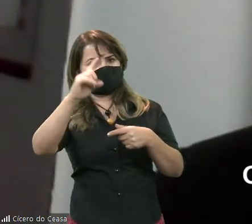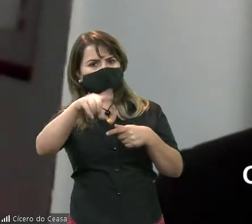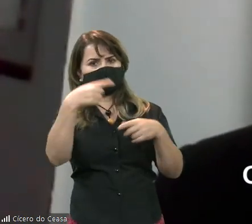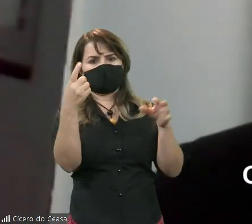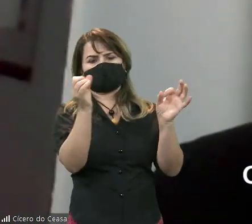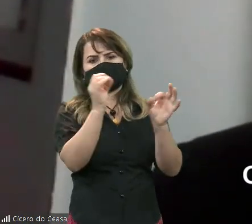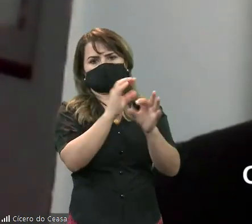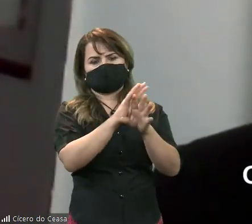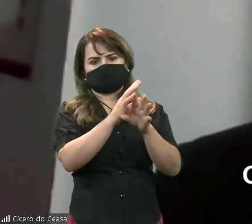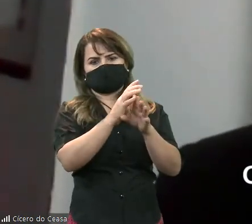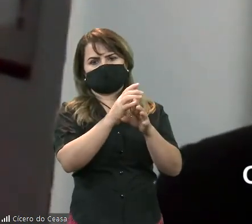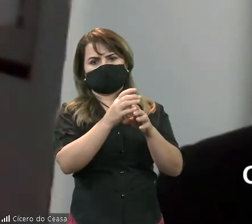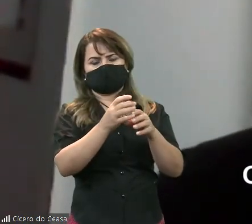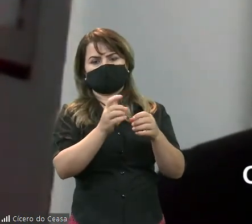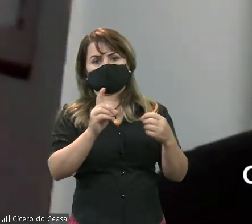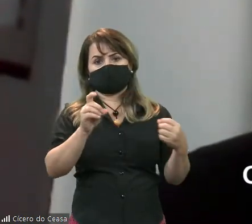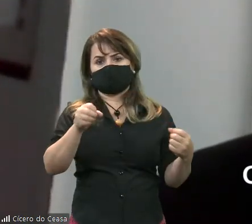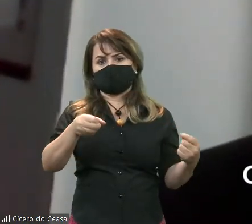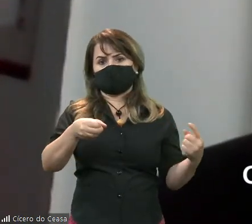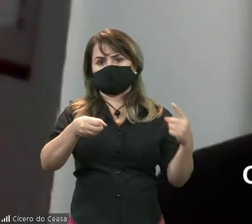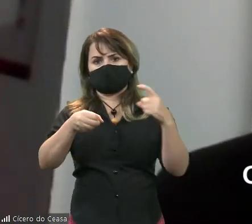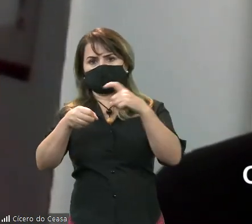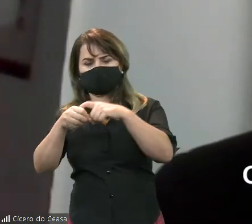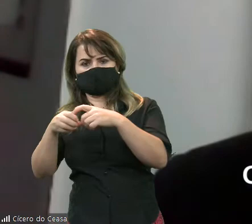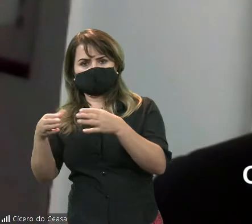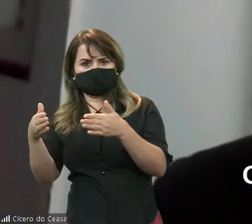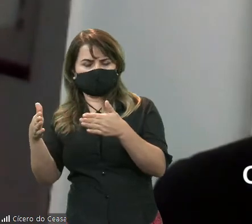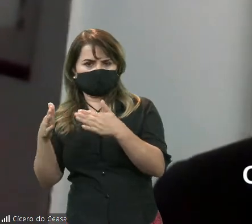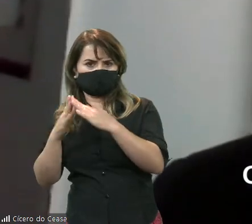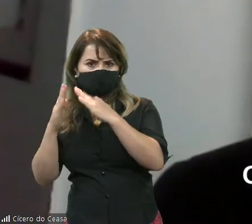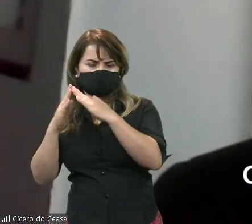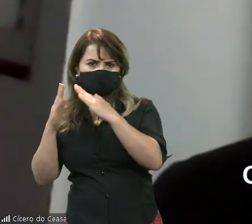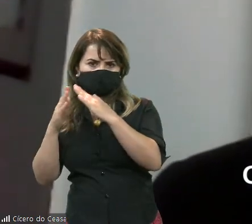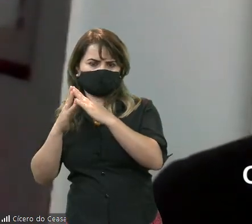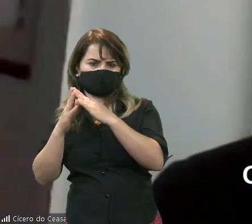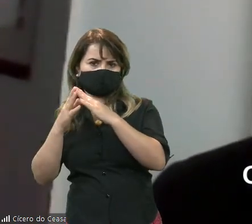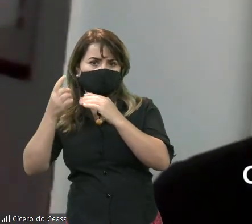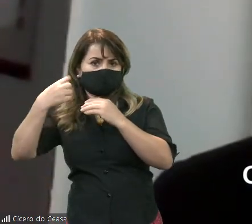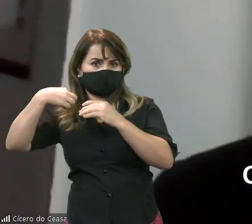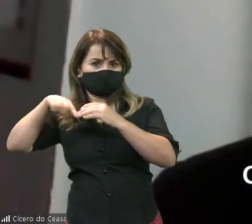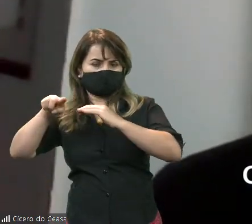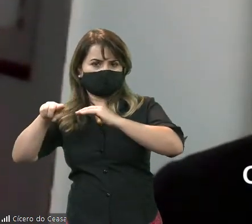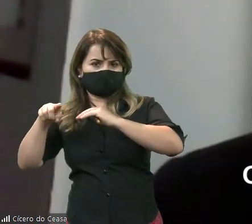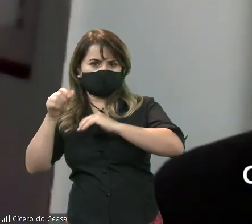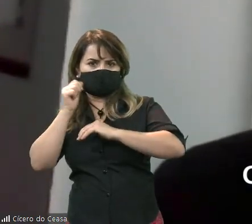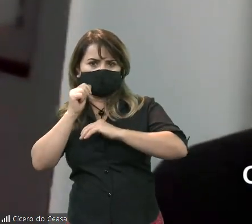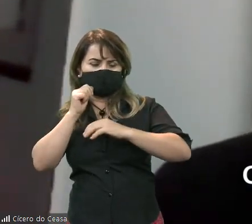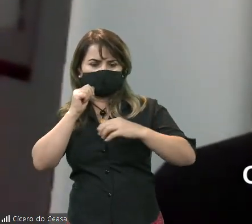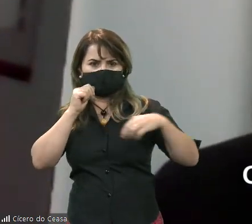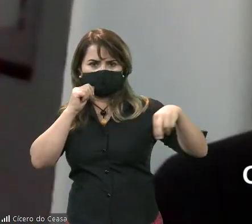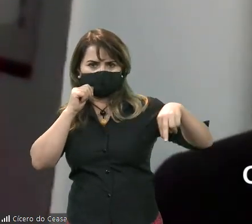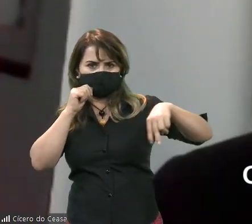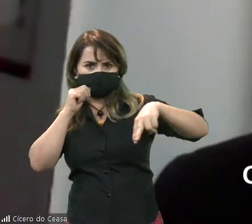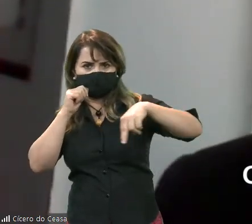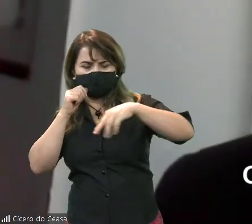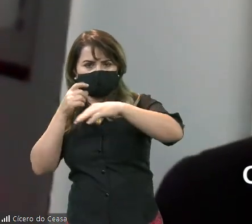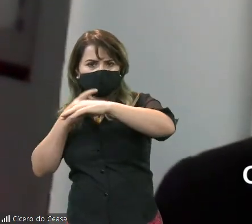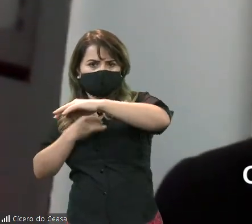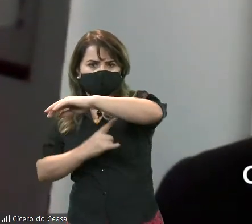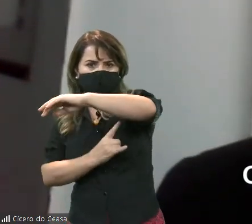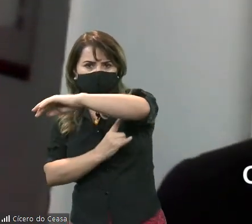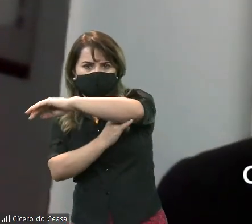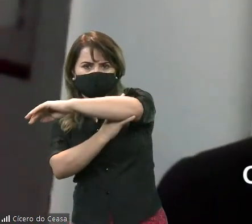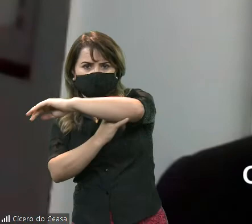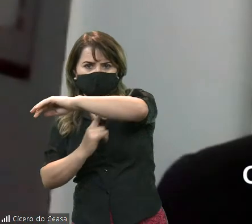costumeiramente ela passava pelo viaduto do Ceasa, e ela, para antecipar ou para